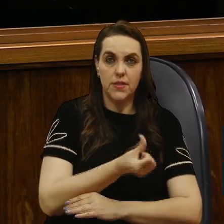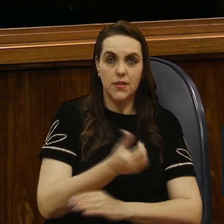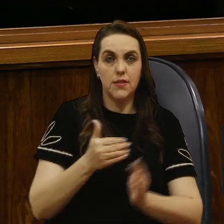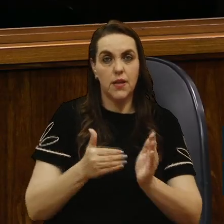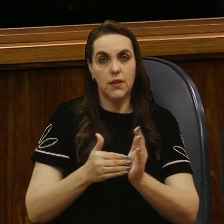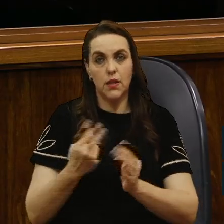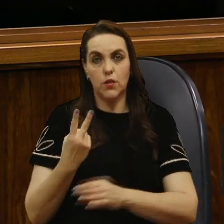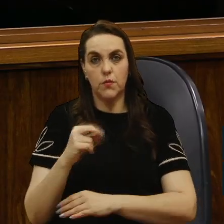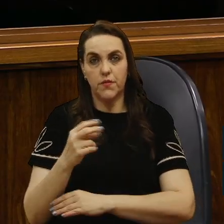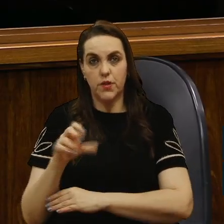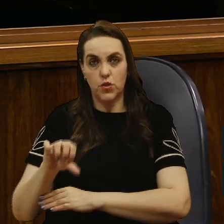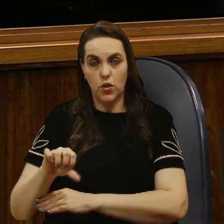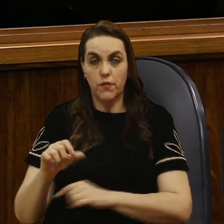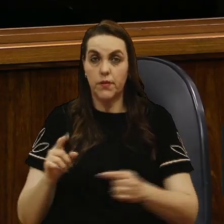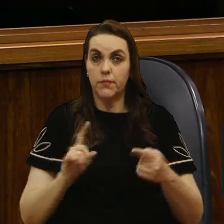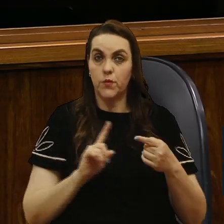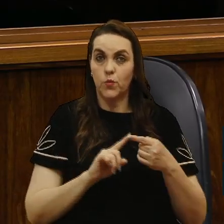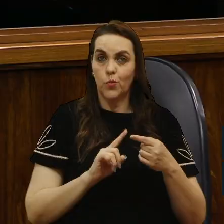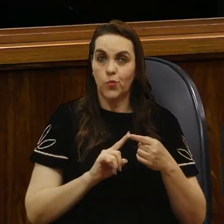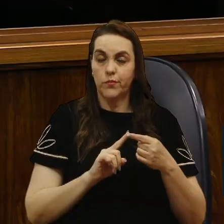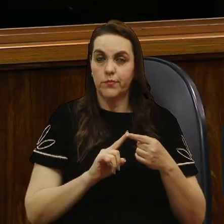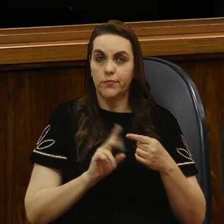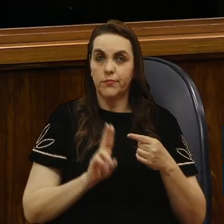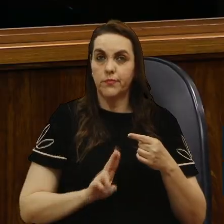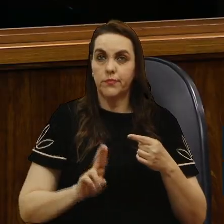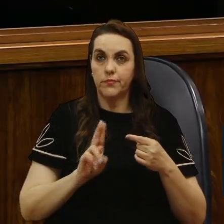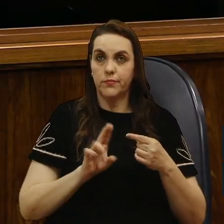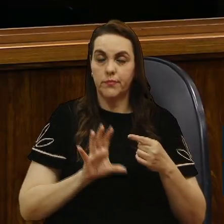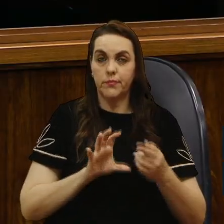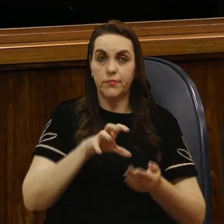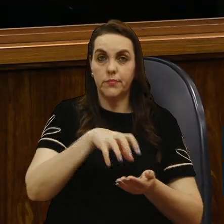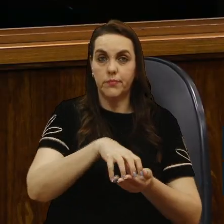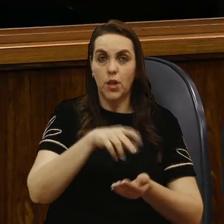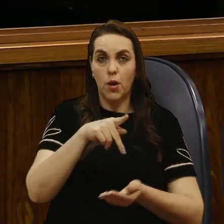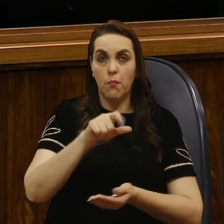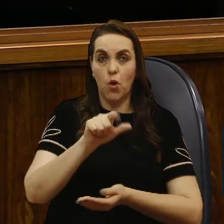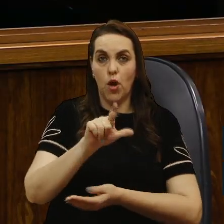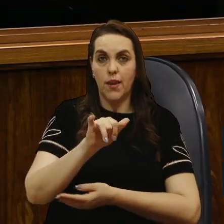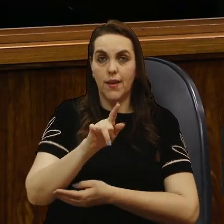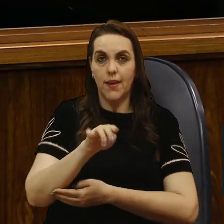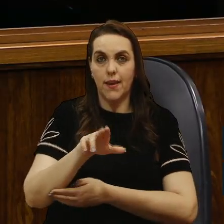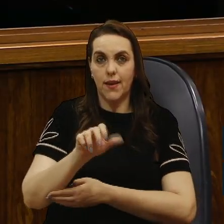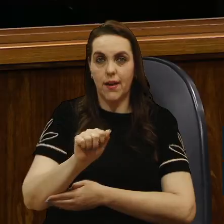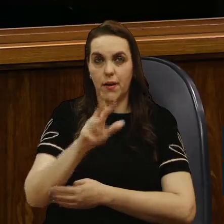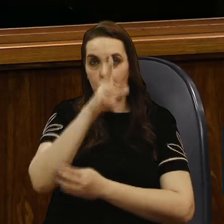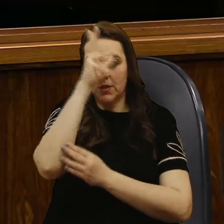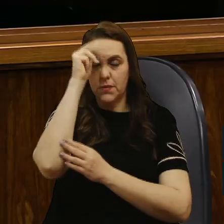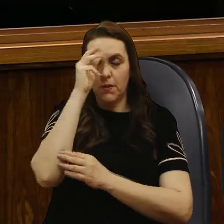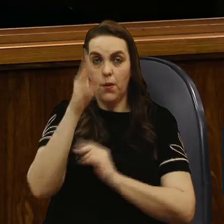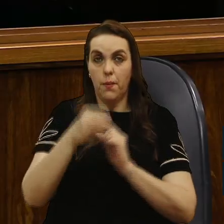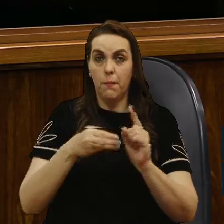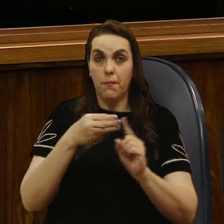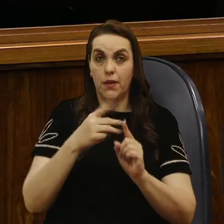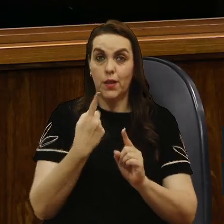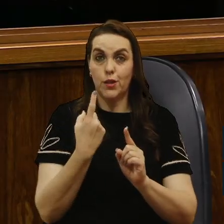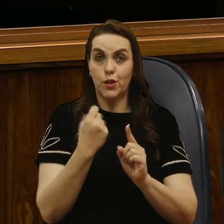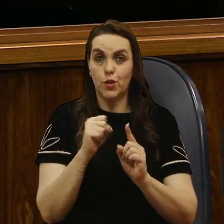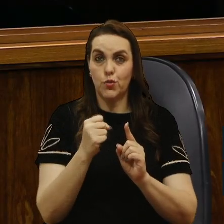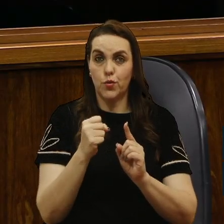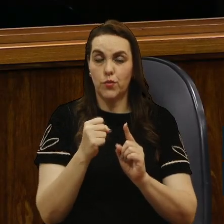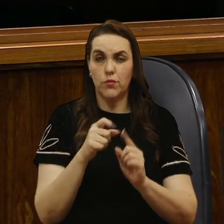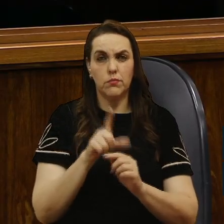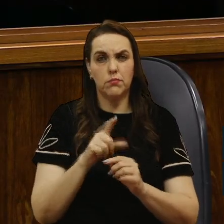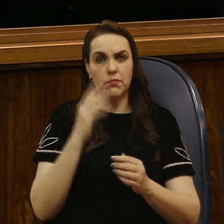2026-2029. 1. Da implantação da Policlínica Municipal, meta 18. Considerando que o